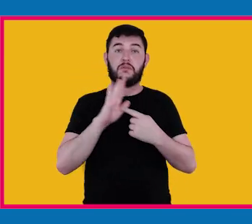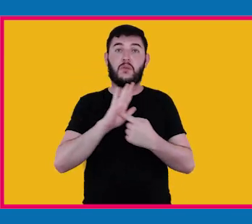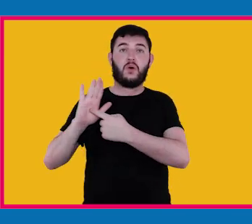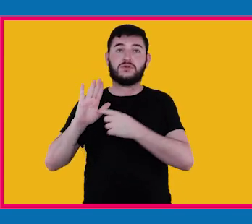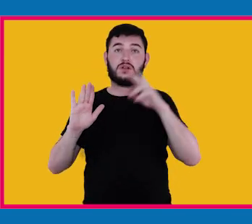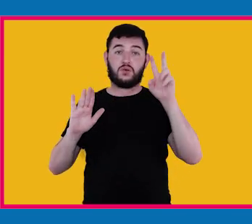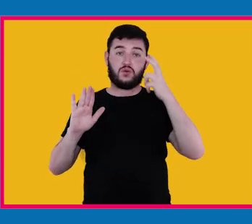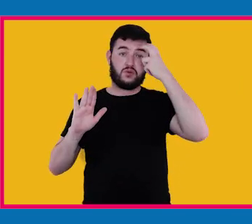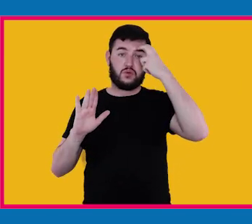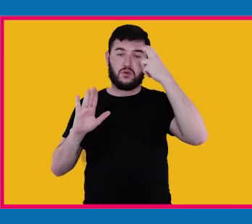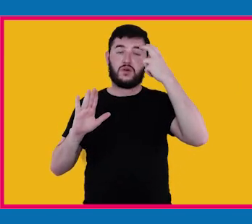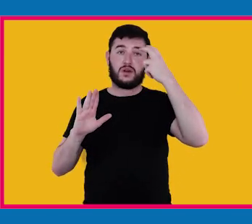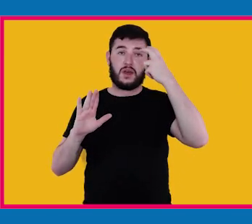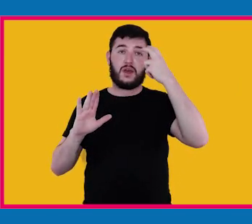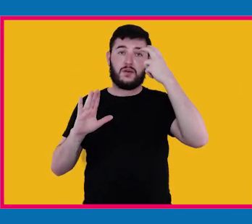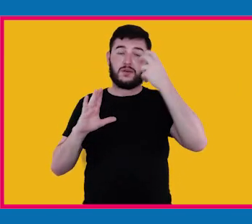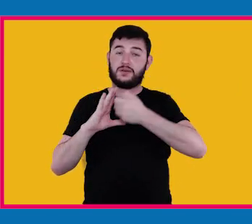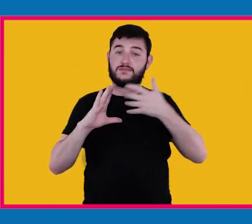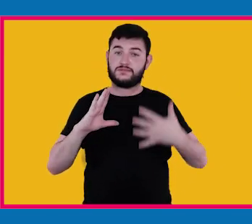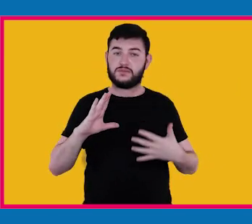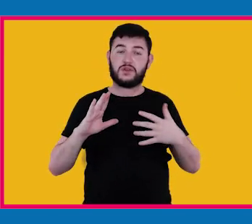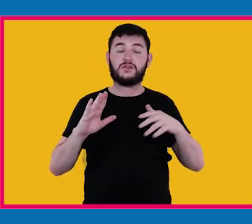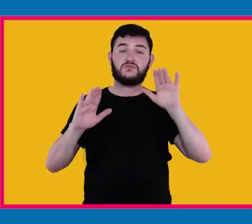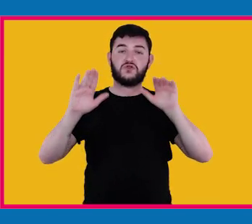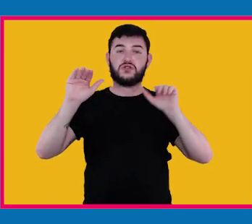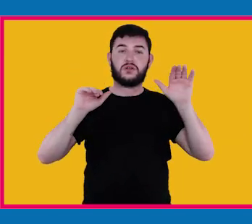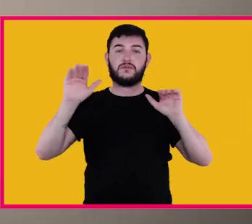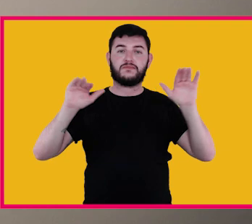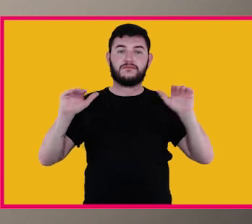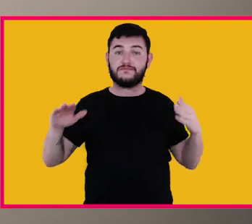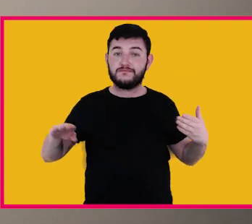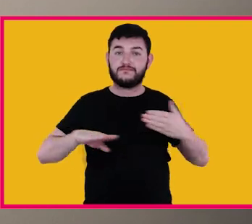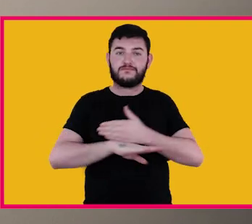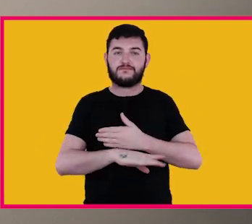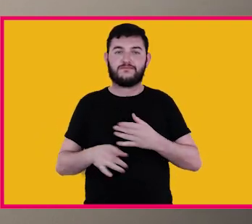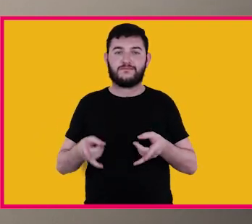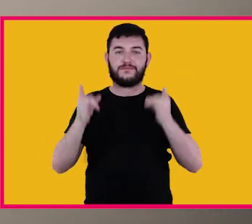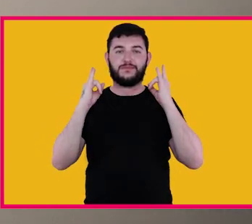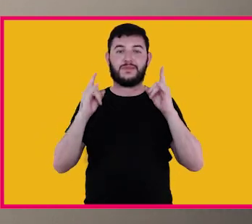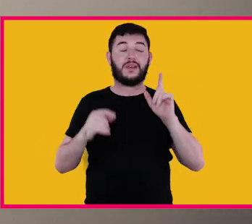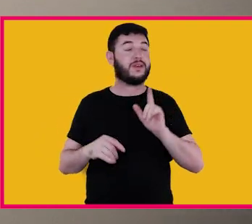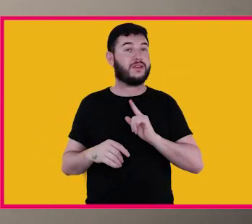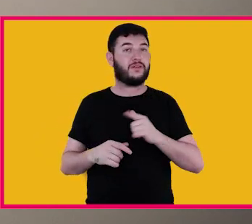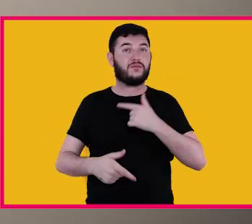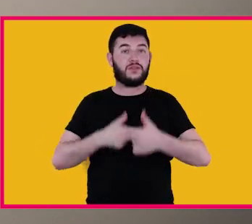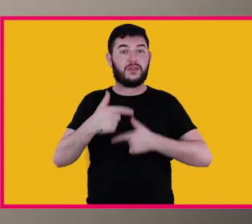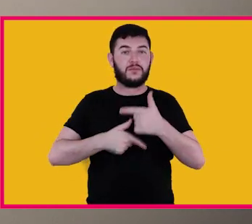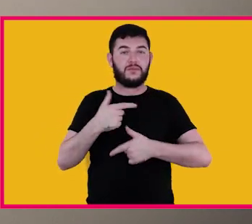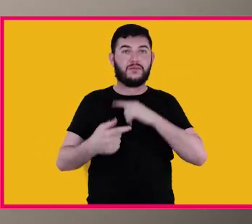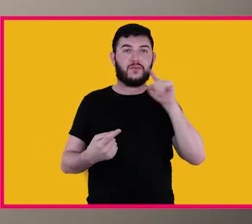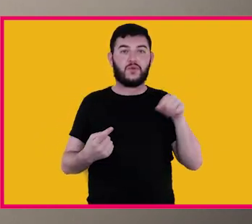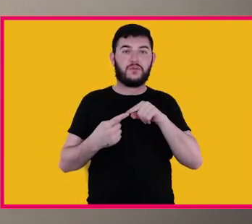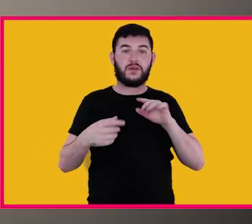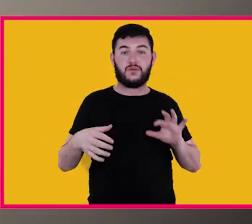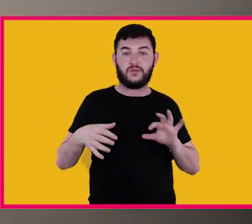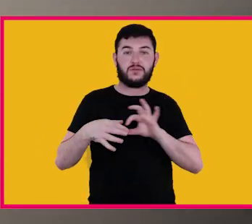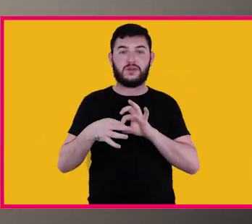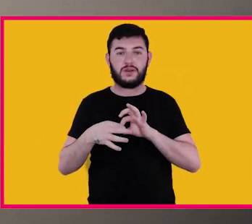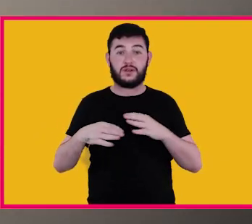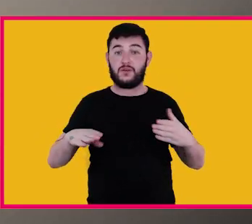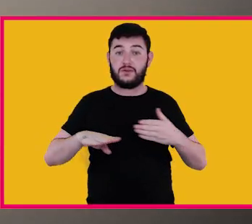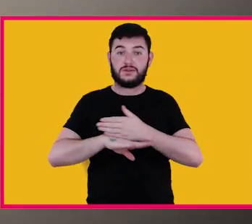do equipamento e convidar os membros da comunidade para adentrar. Então existe uma vocação para aproximá-lo do acesso principal do terreno.